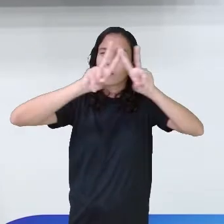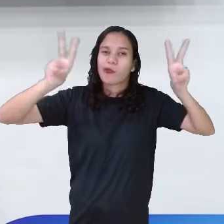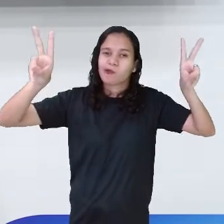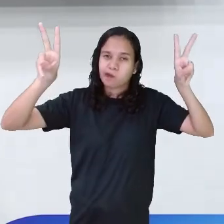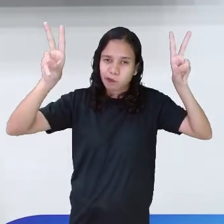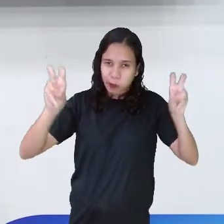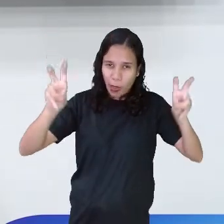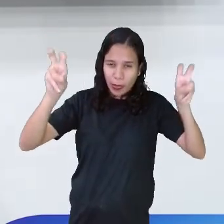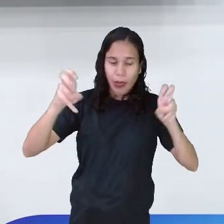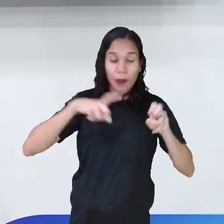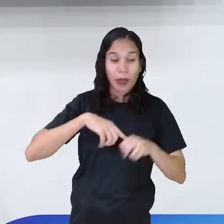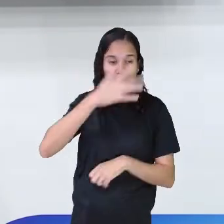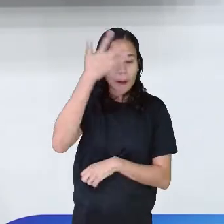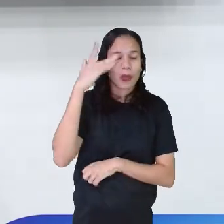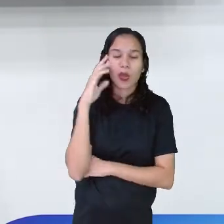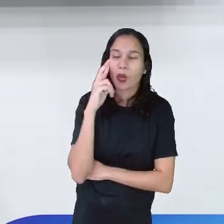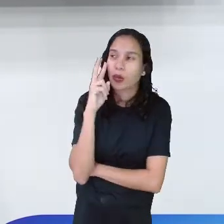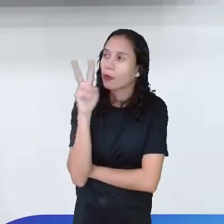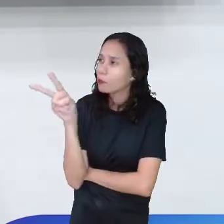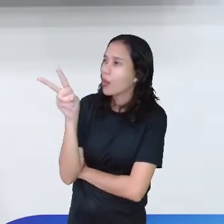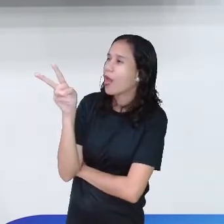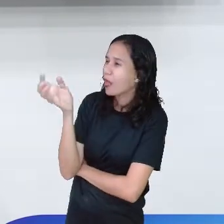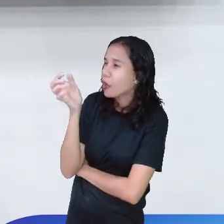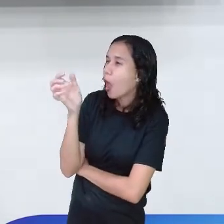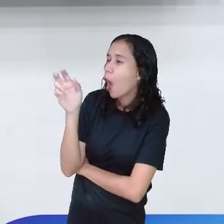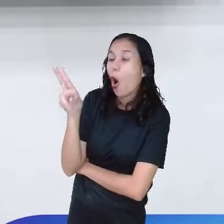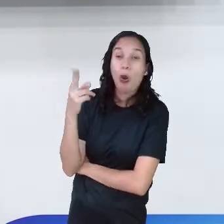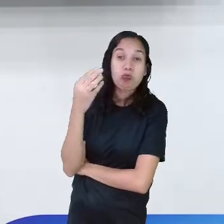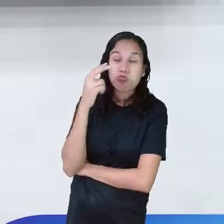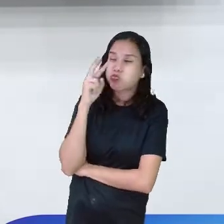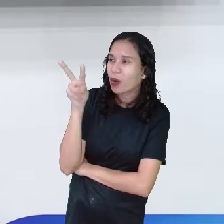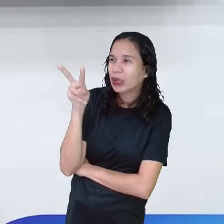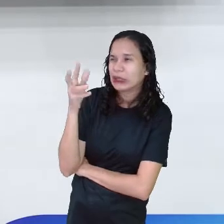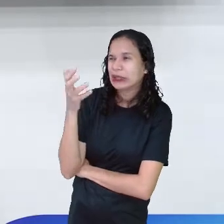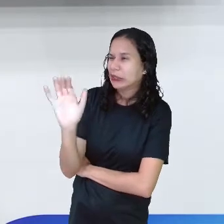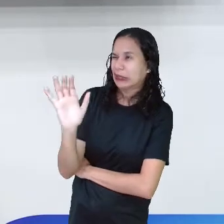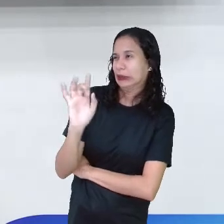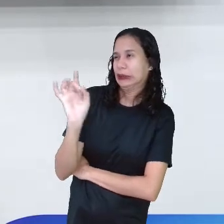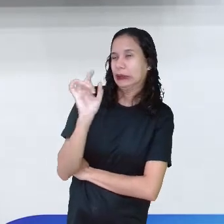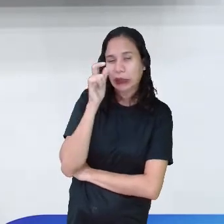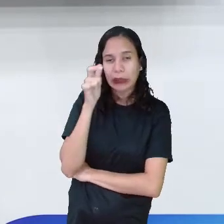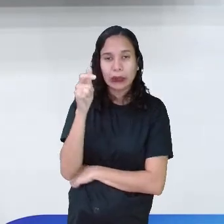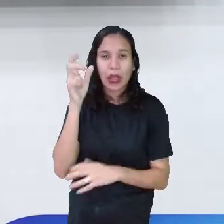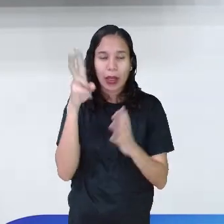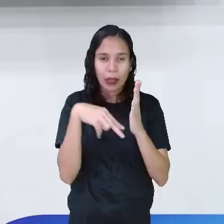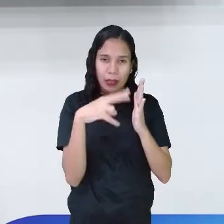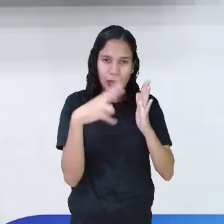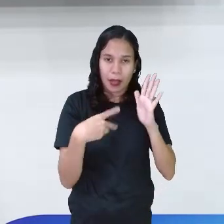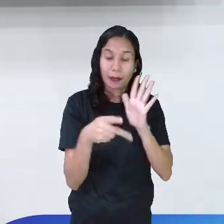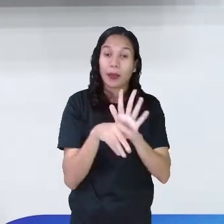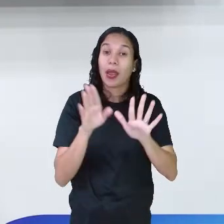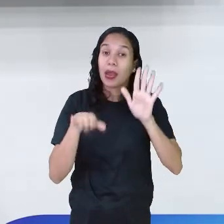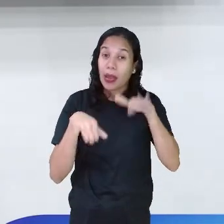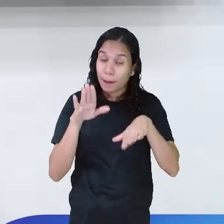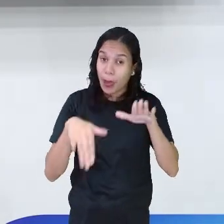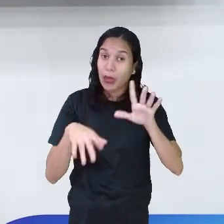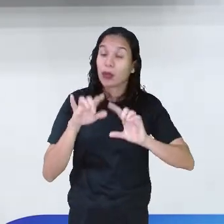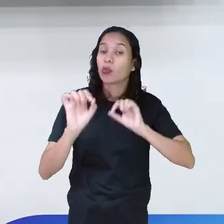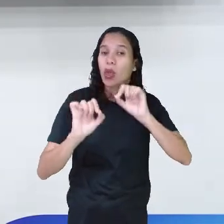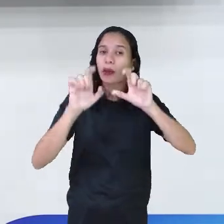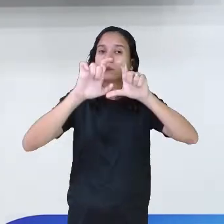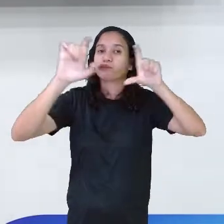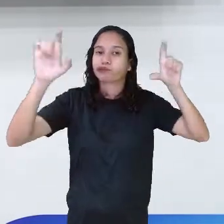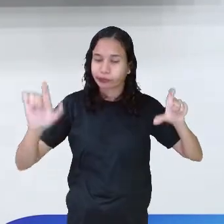tema, é o que vai atrair ou não ali o meu público. Se ele vai se interessar ou não, vai depender muito do título.